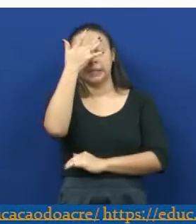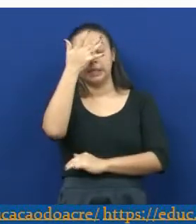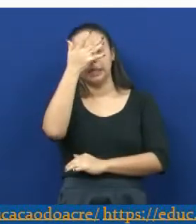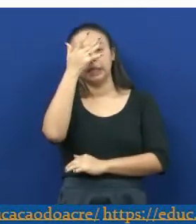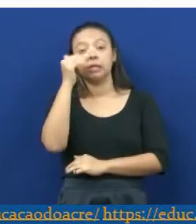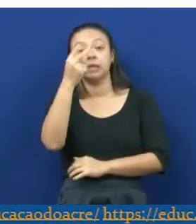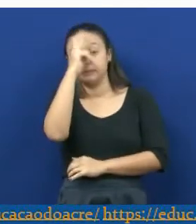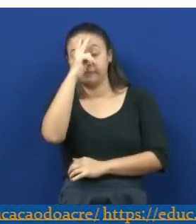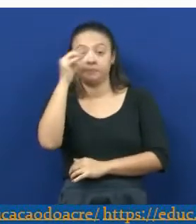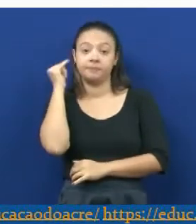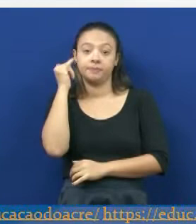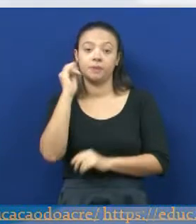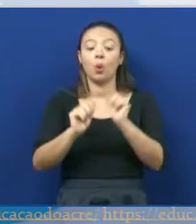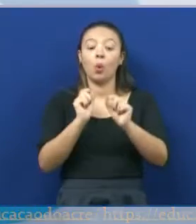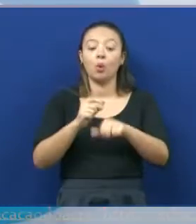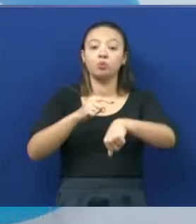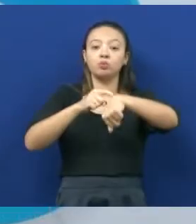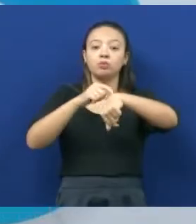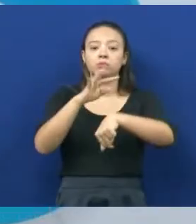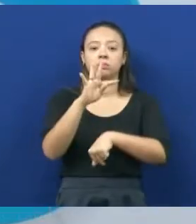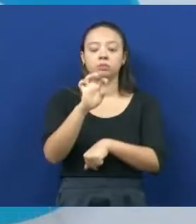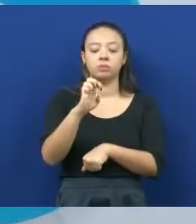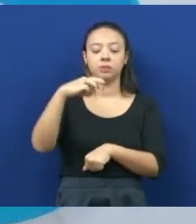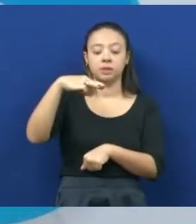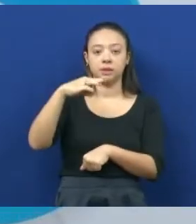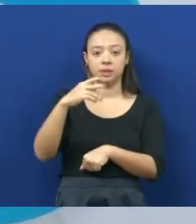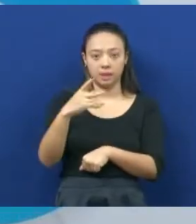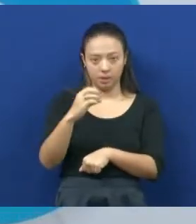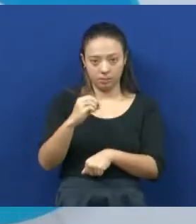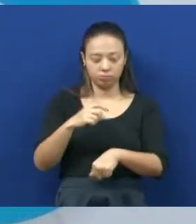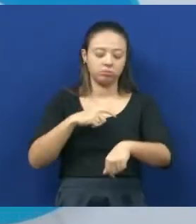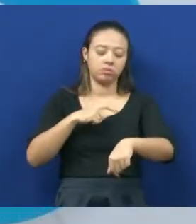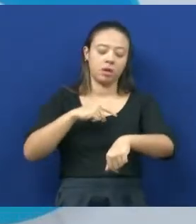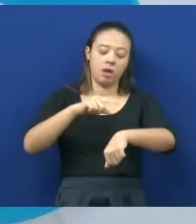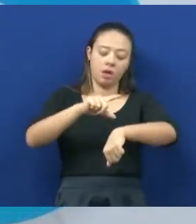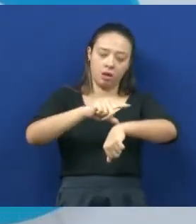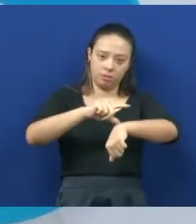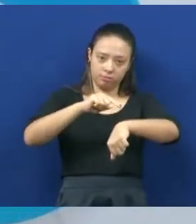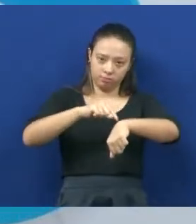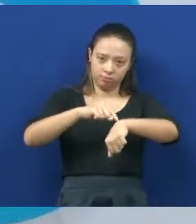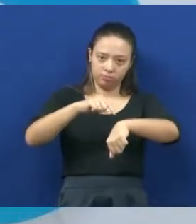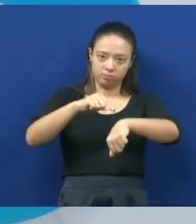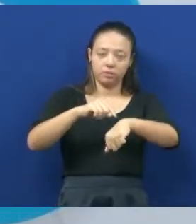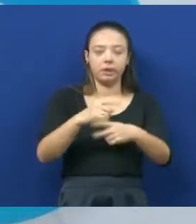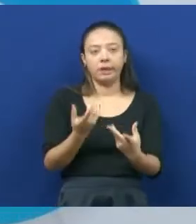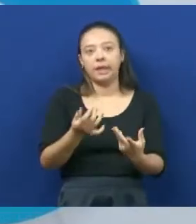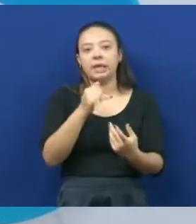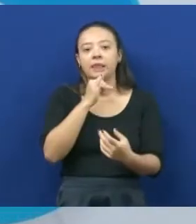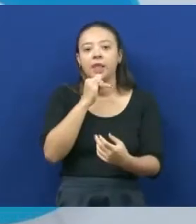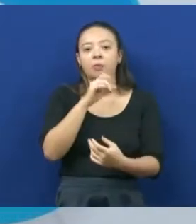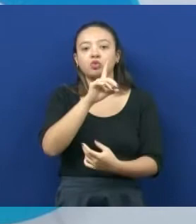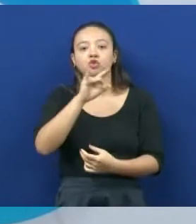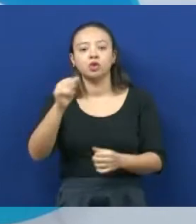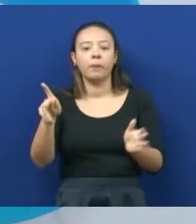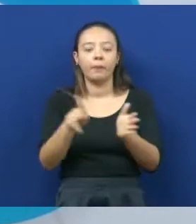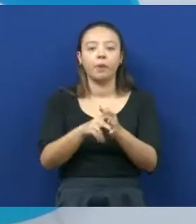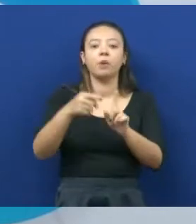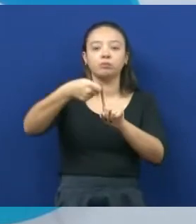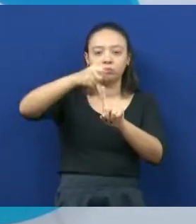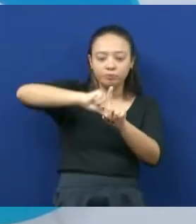cronológico ou psicológico. O tempo cronológico é esse do relógio, são as datas que nós temos no calendário, e o